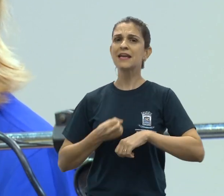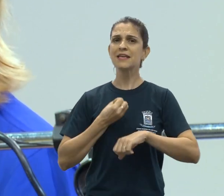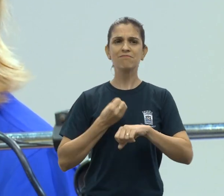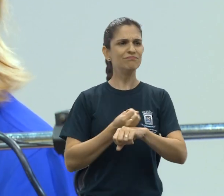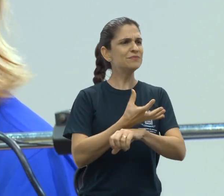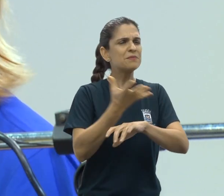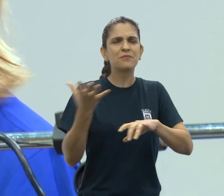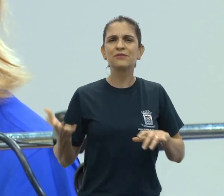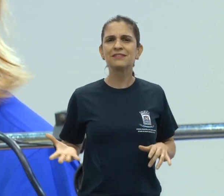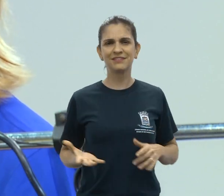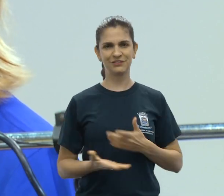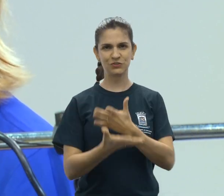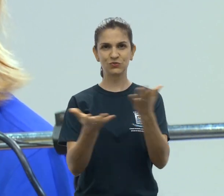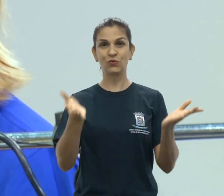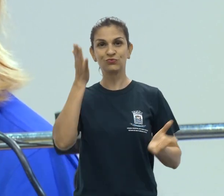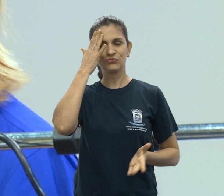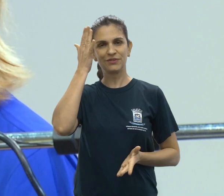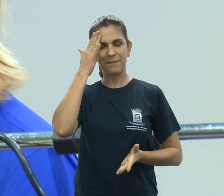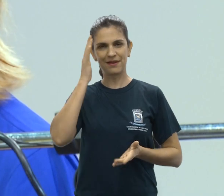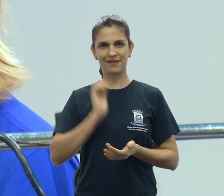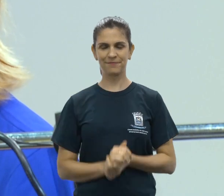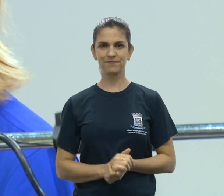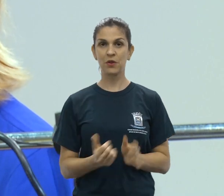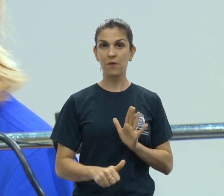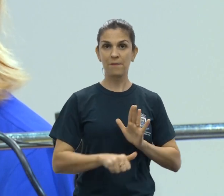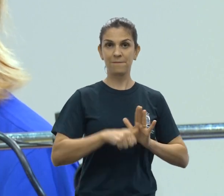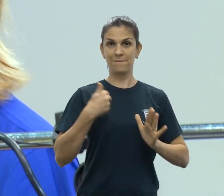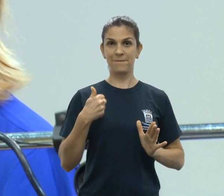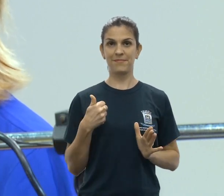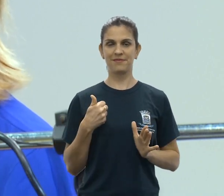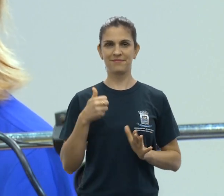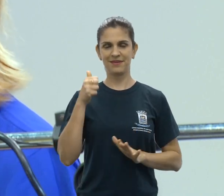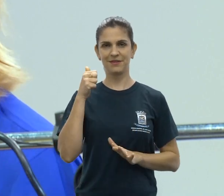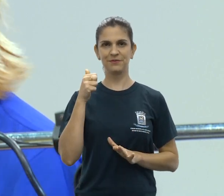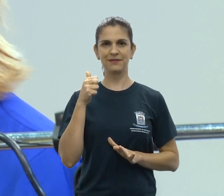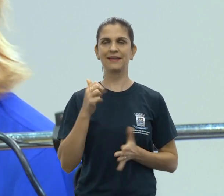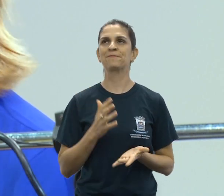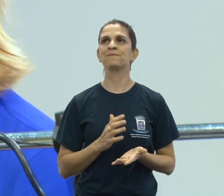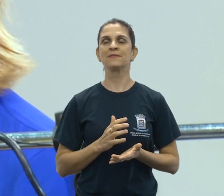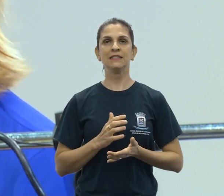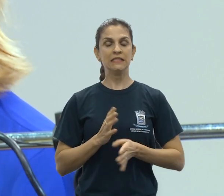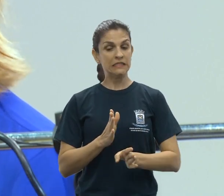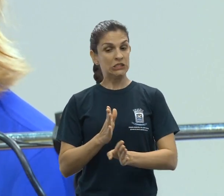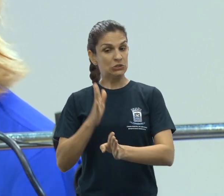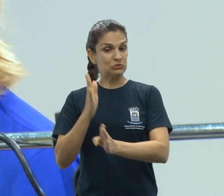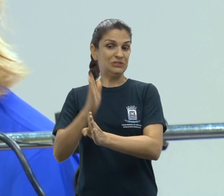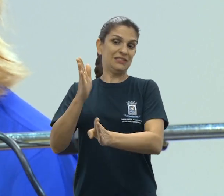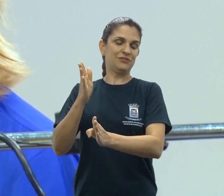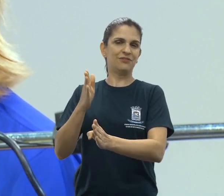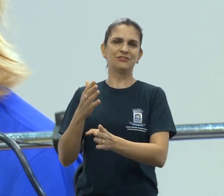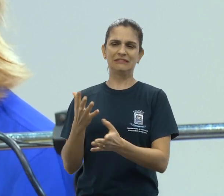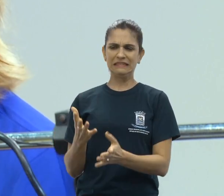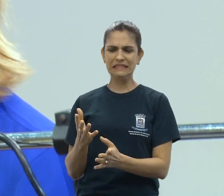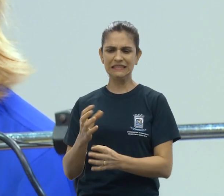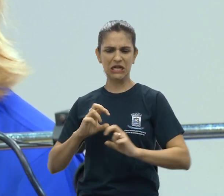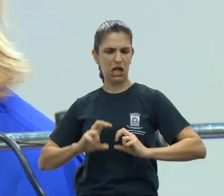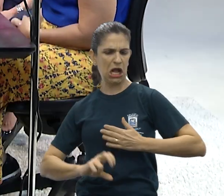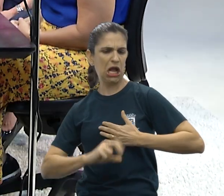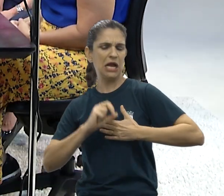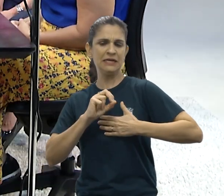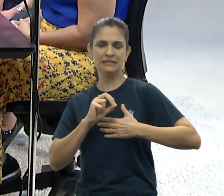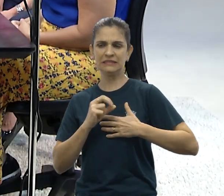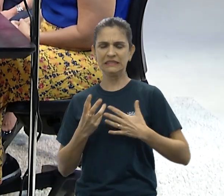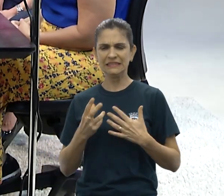essas informações. Então, eu acho que o primeiro passo é a gente, claro que não é fácil, você recebe um diagnóstico desse e